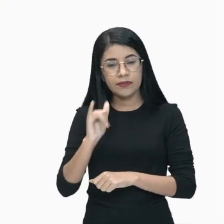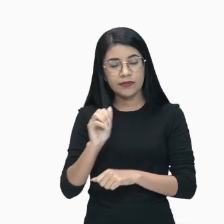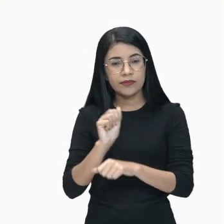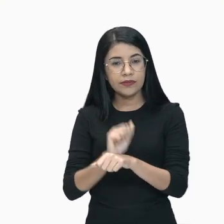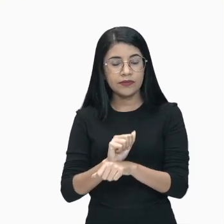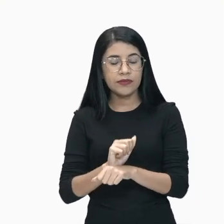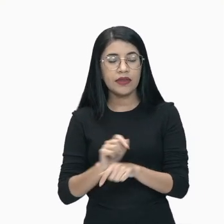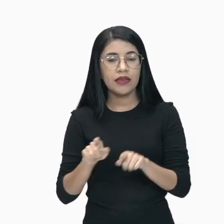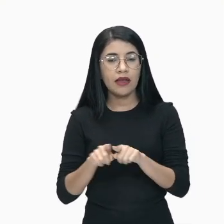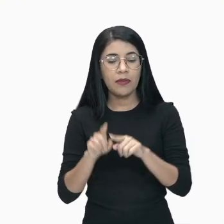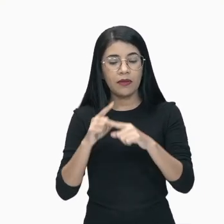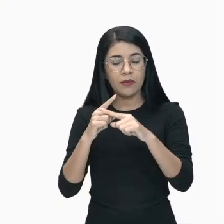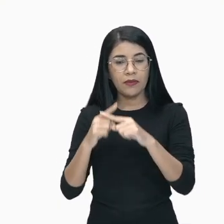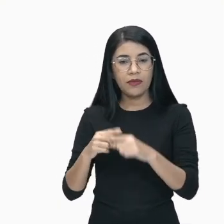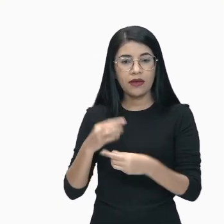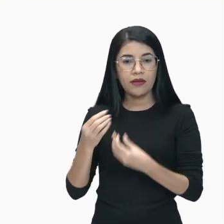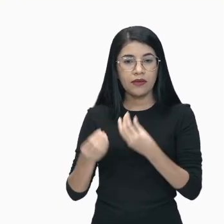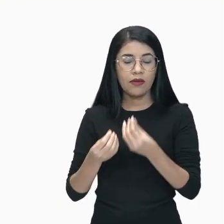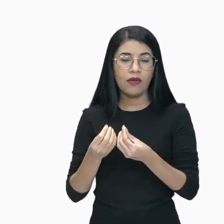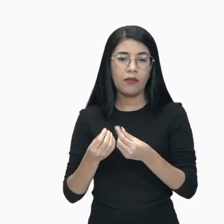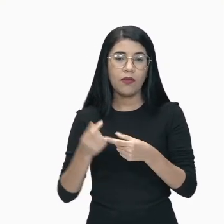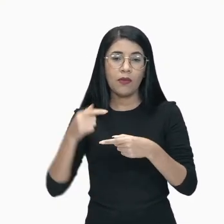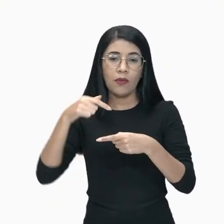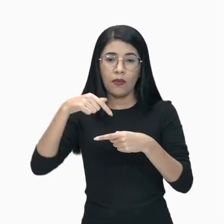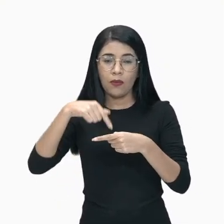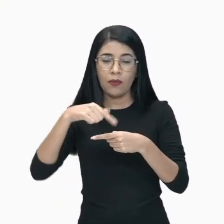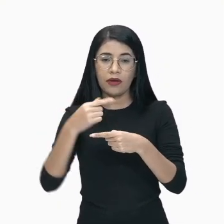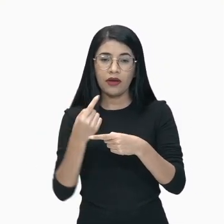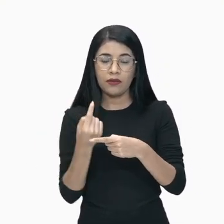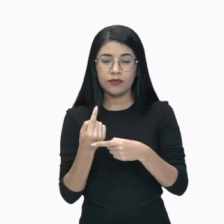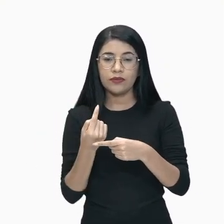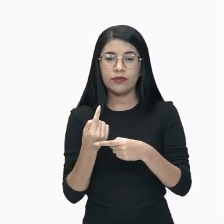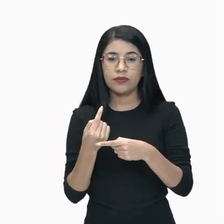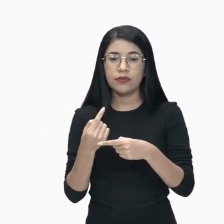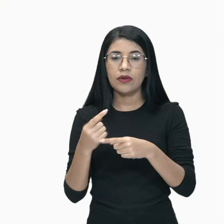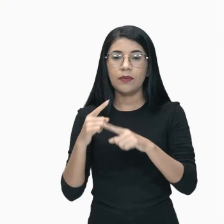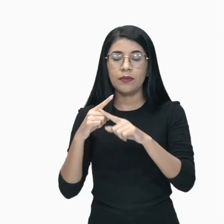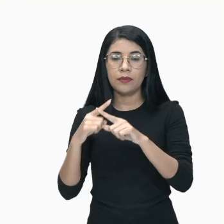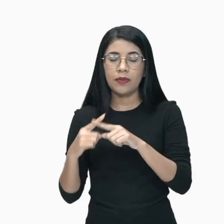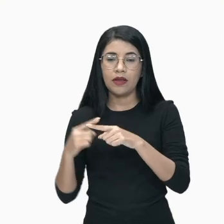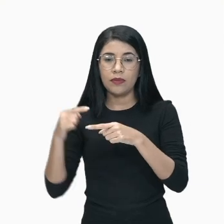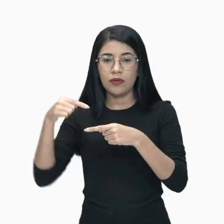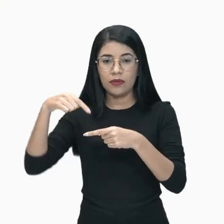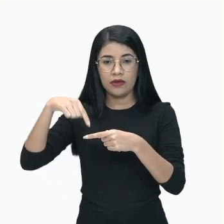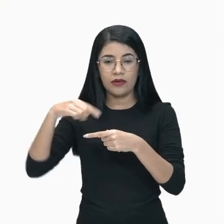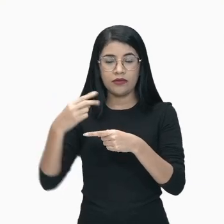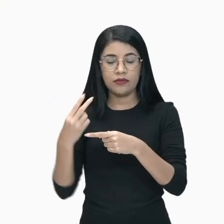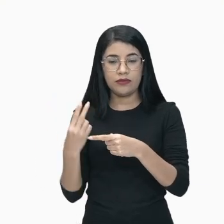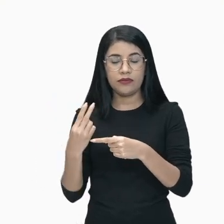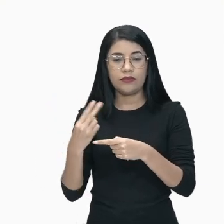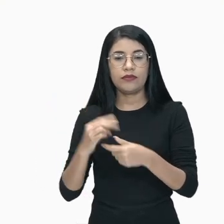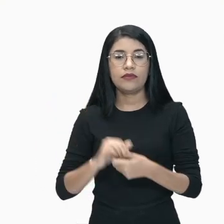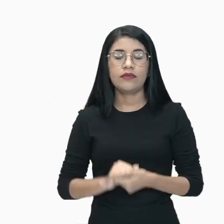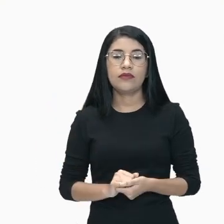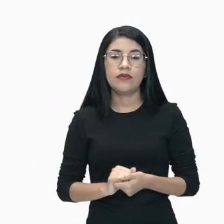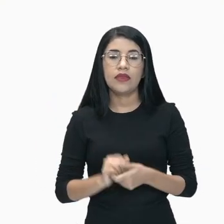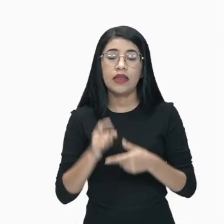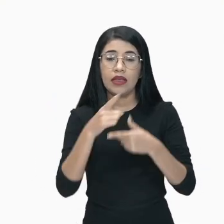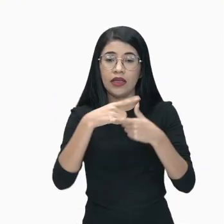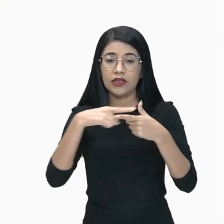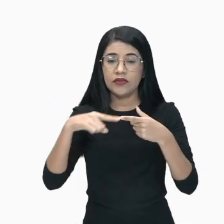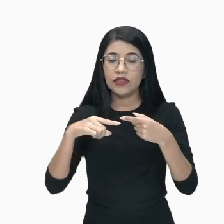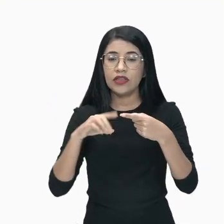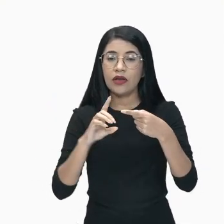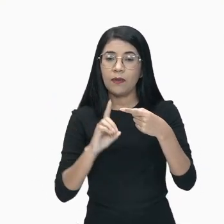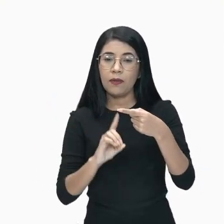multiplicado pela carga Q1, multiplicado pela carga Q2, esses valores em módulo, e dividido